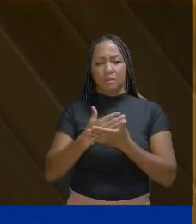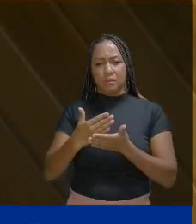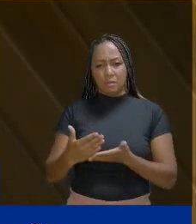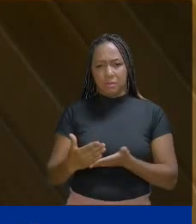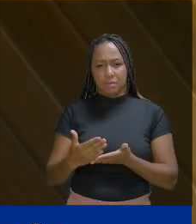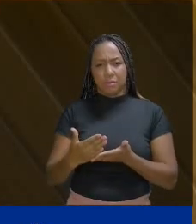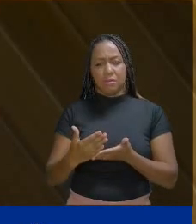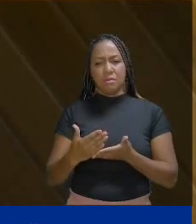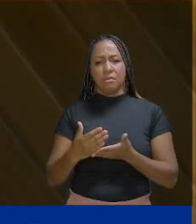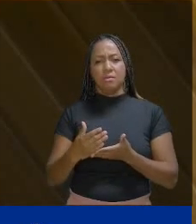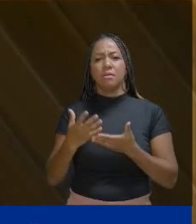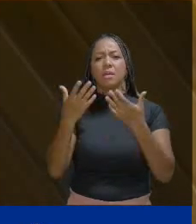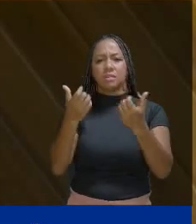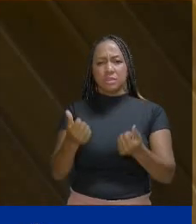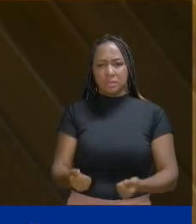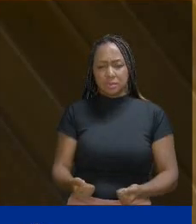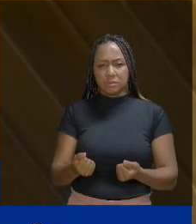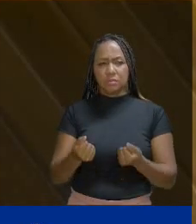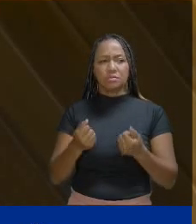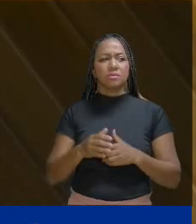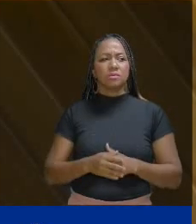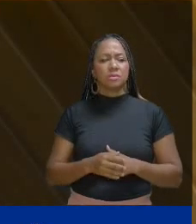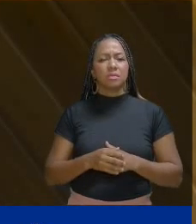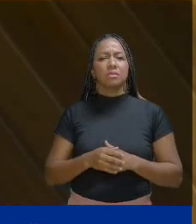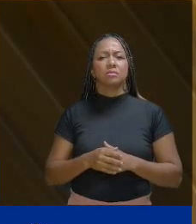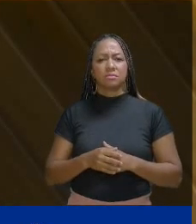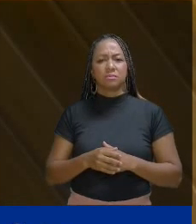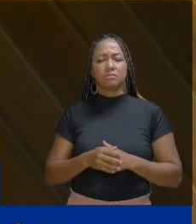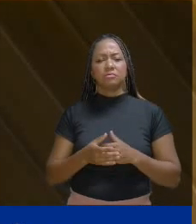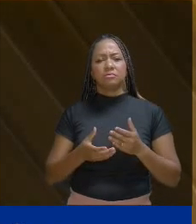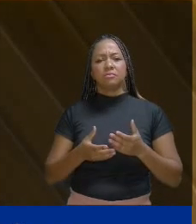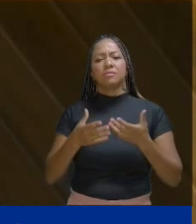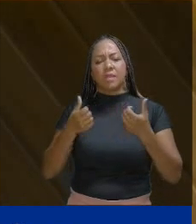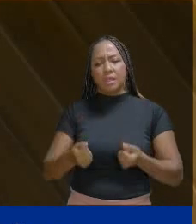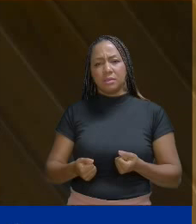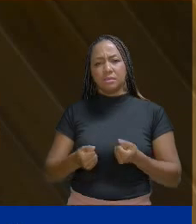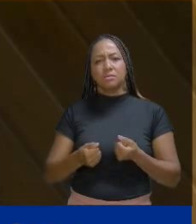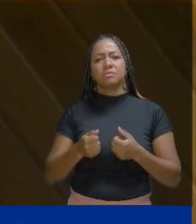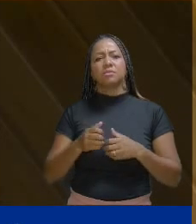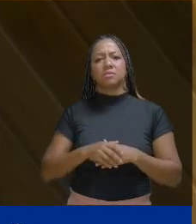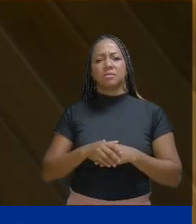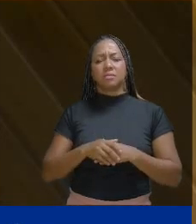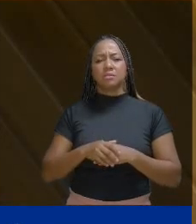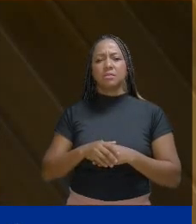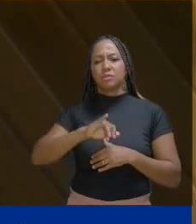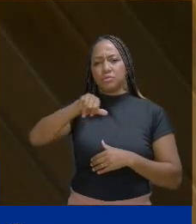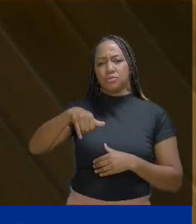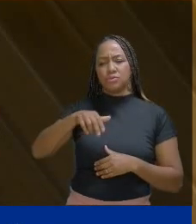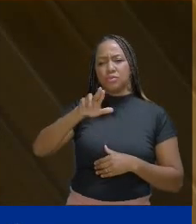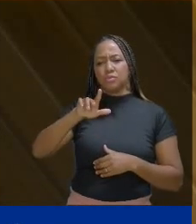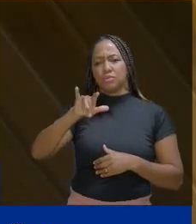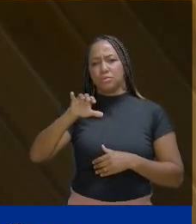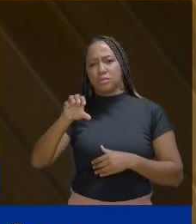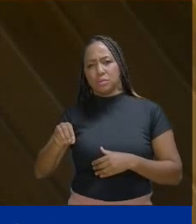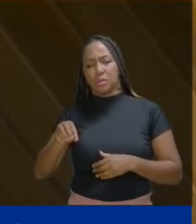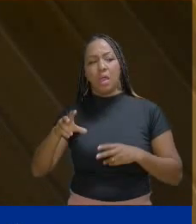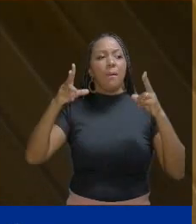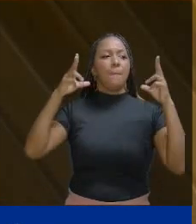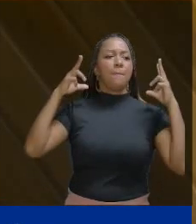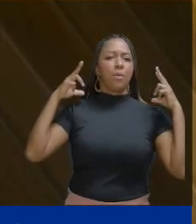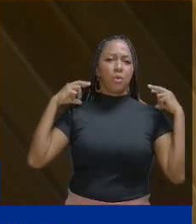inicialmente, estou acolhendo de ofício a preliminar de ilegitimidade passiva de Júlio César,